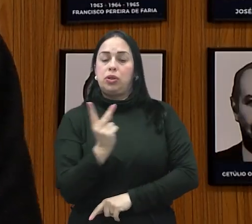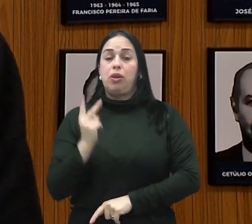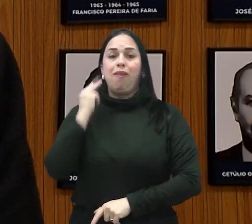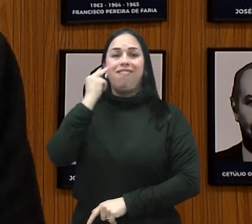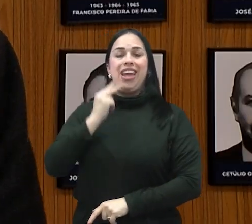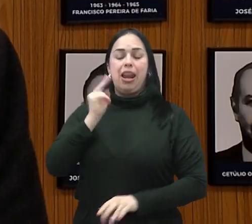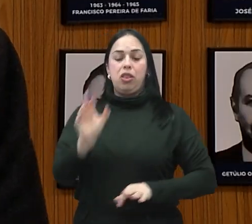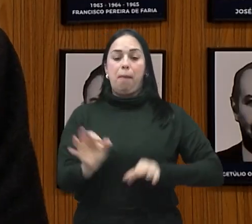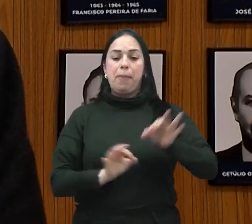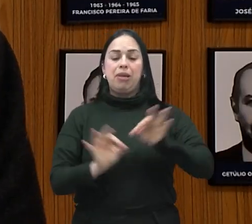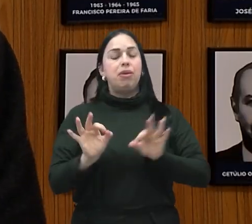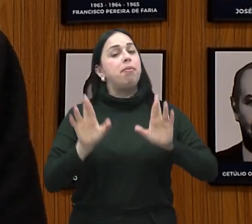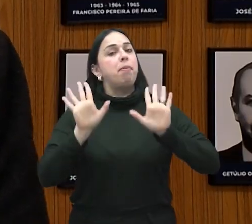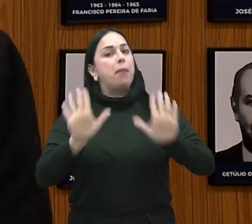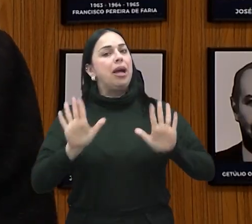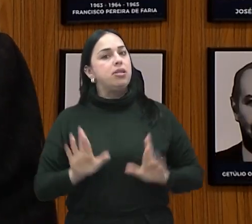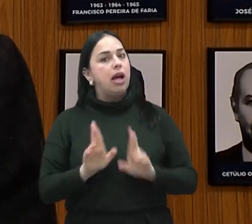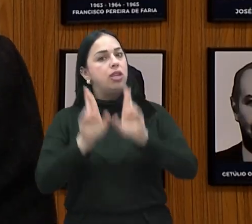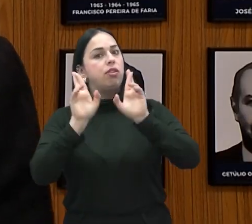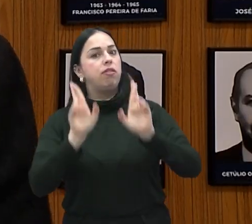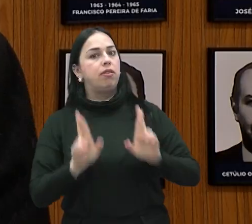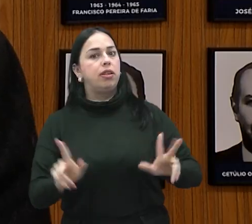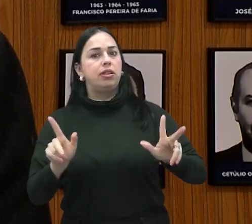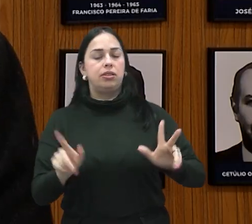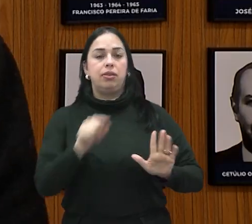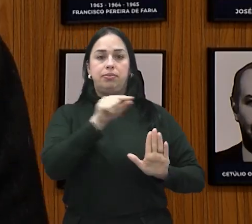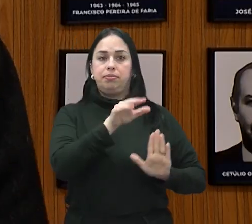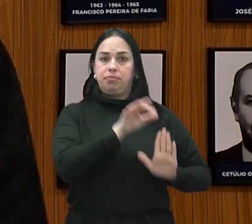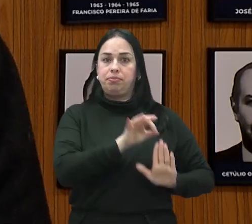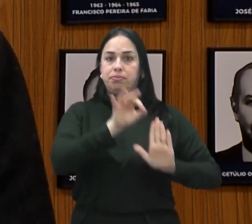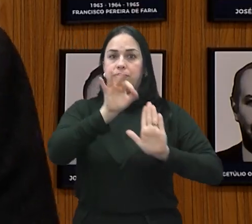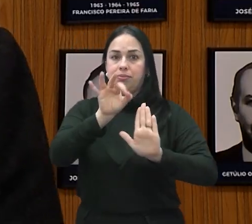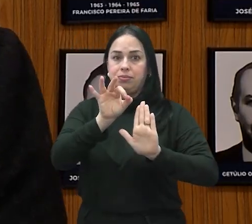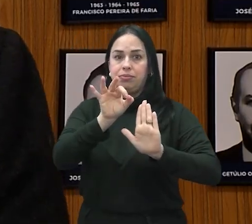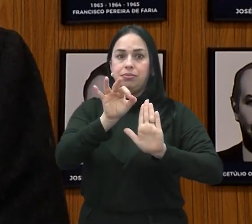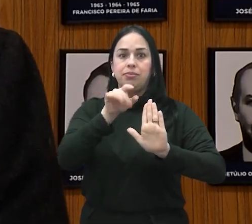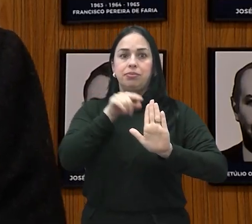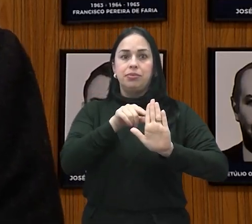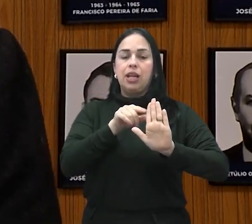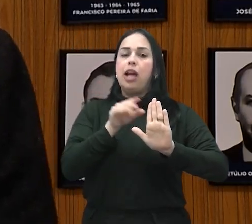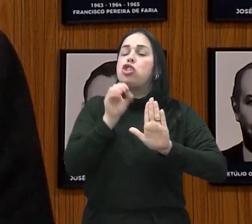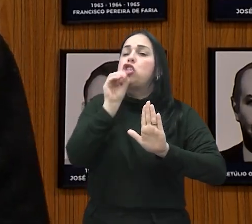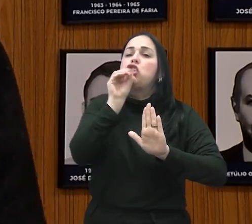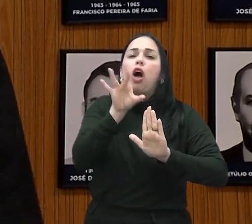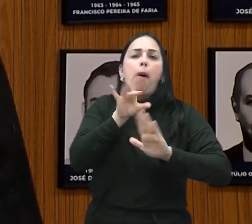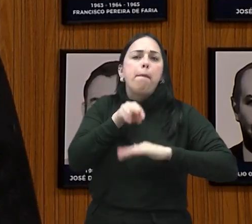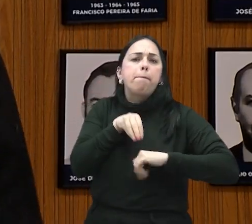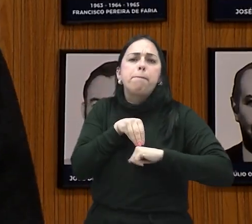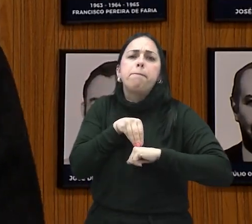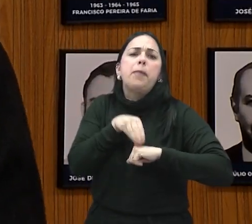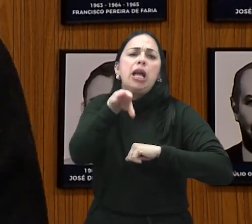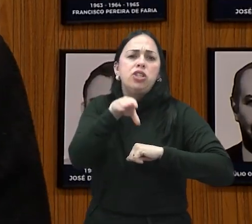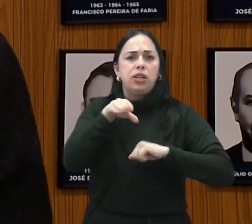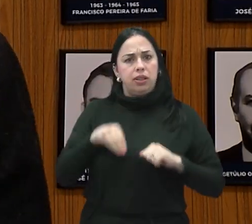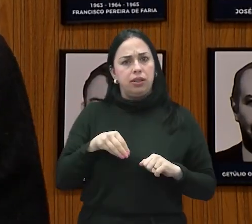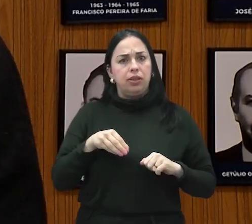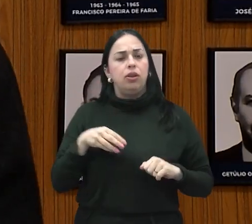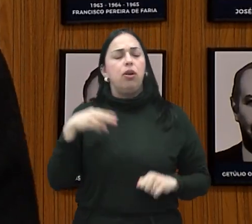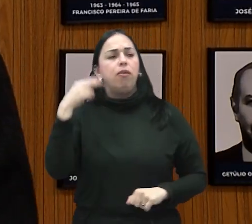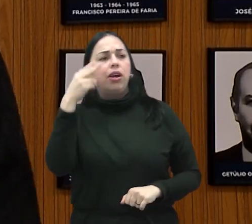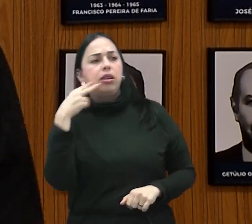do vereador. A grande diferença é que a indicação está em natureza de sugestão. Então, o